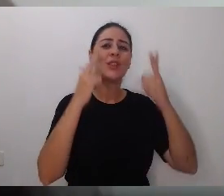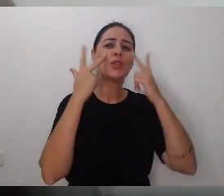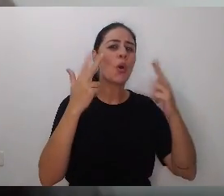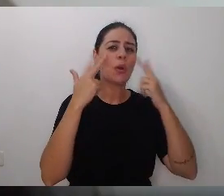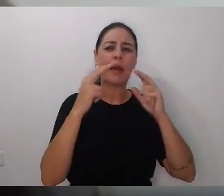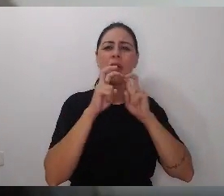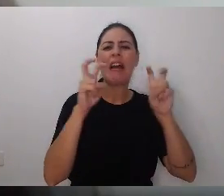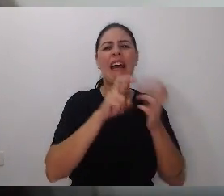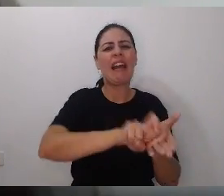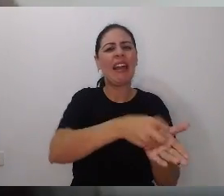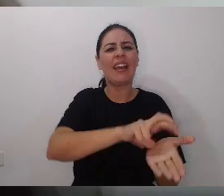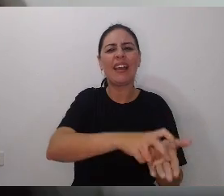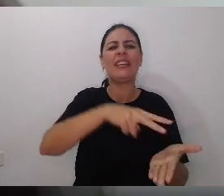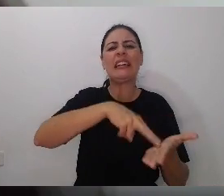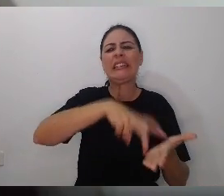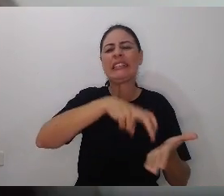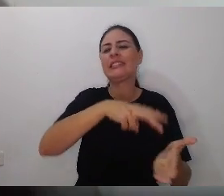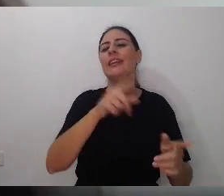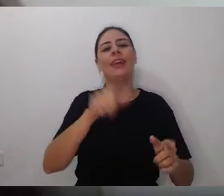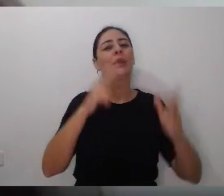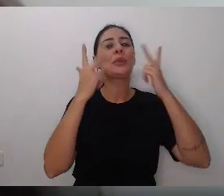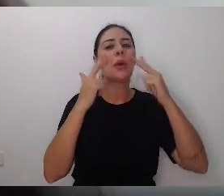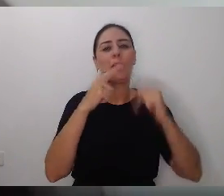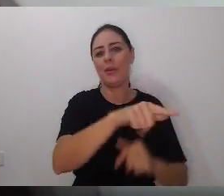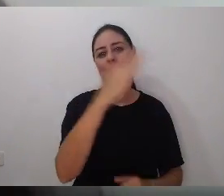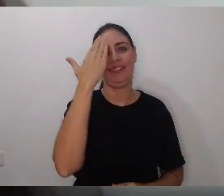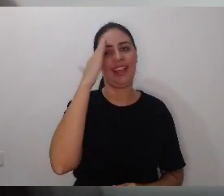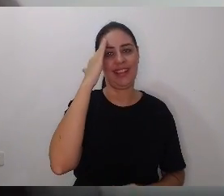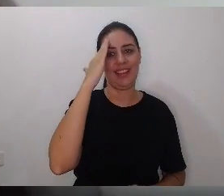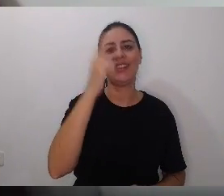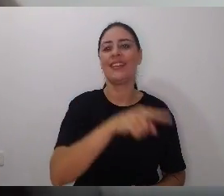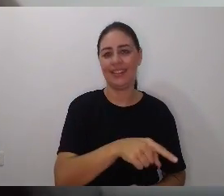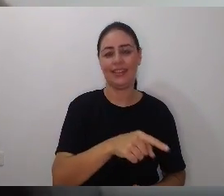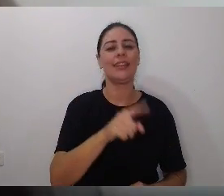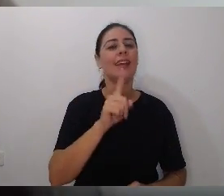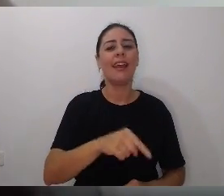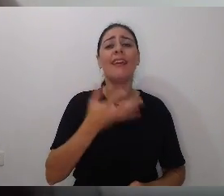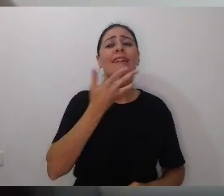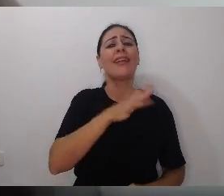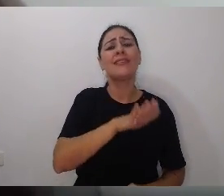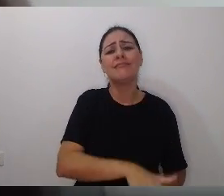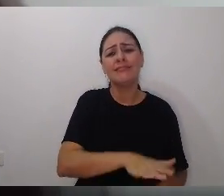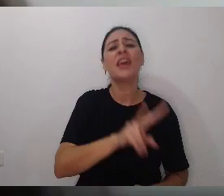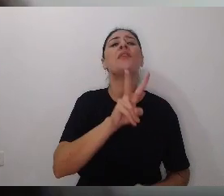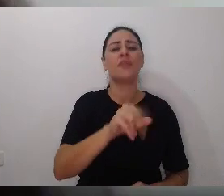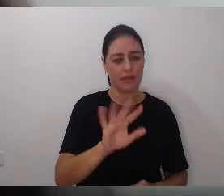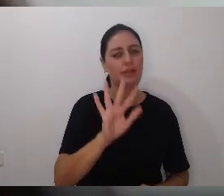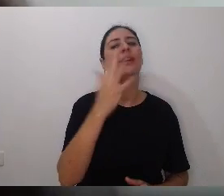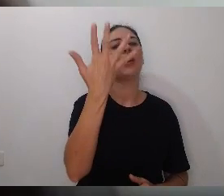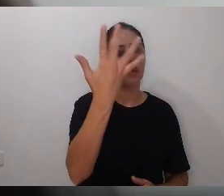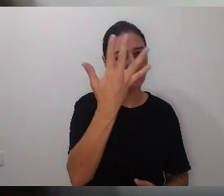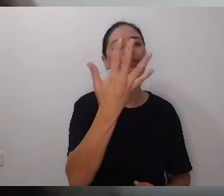experimentando o que é se frustrar, né? Eu quero comer o chocolate da Páscoa, por que eu não posso?